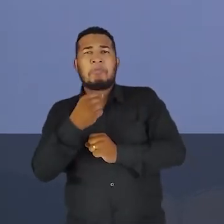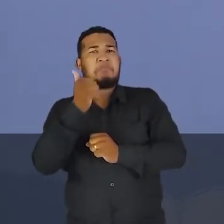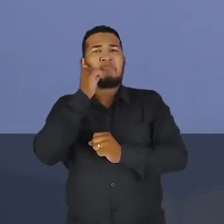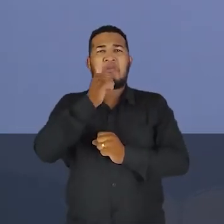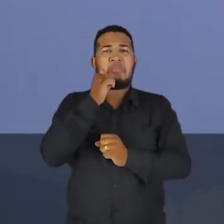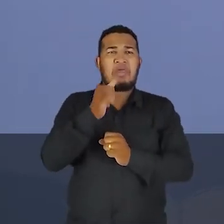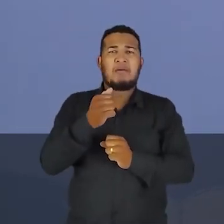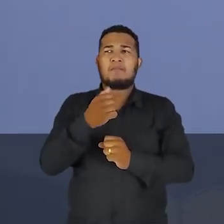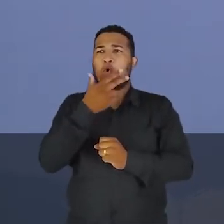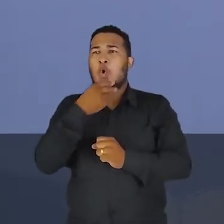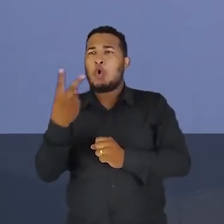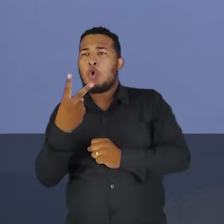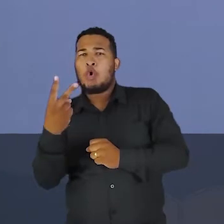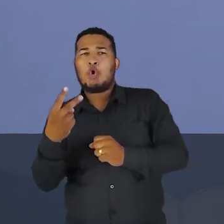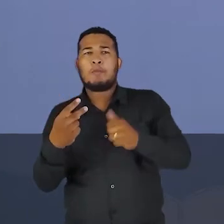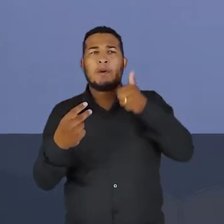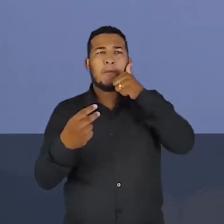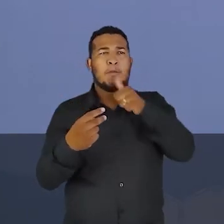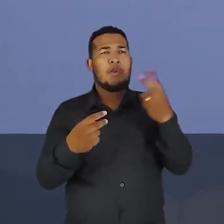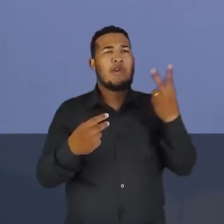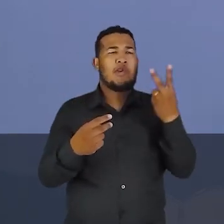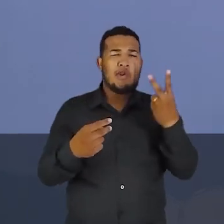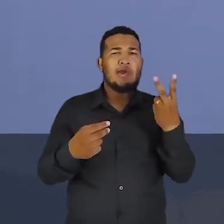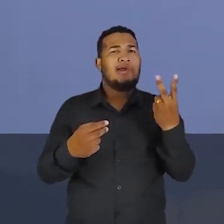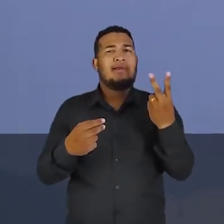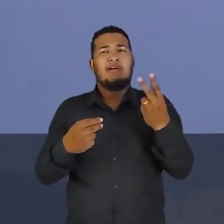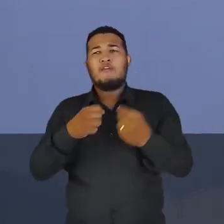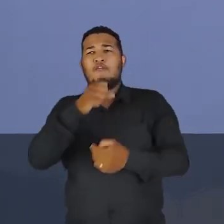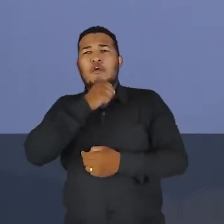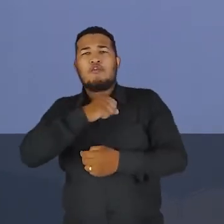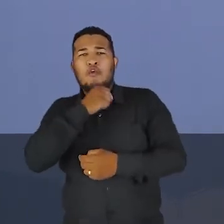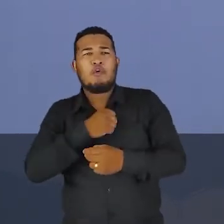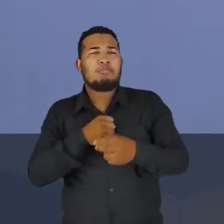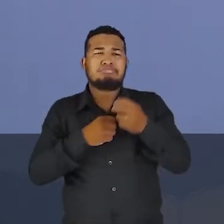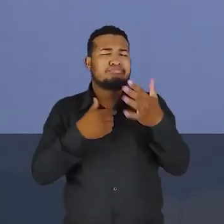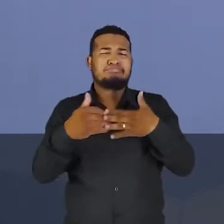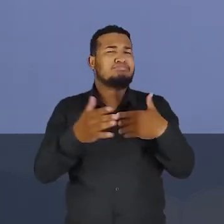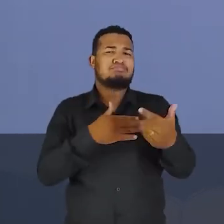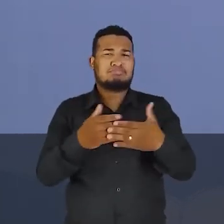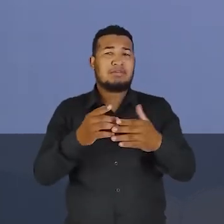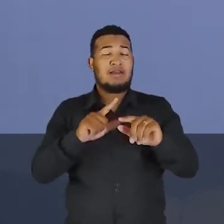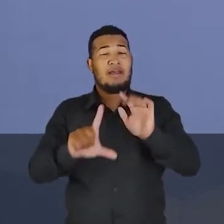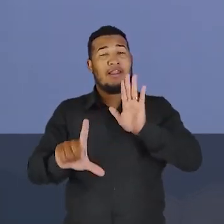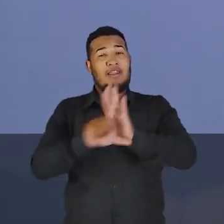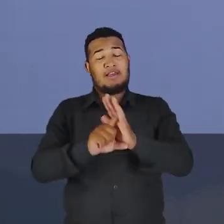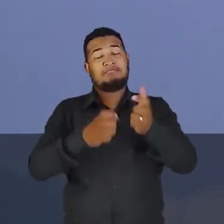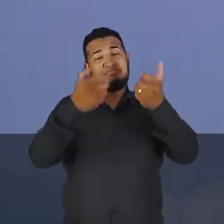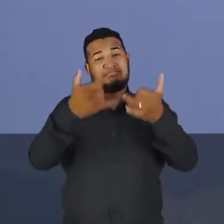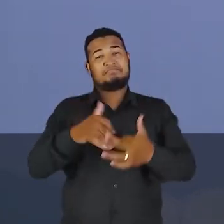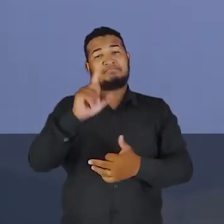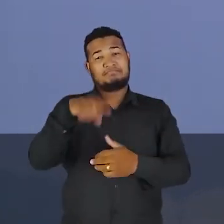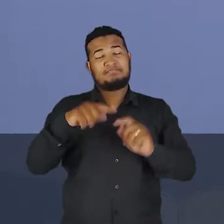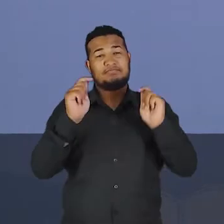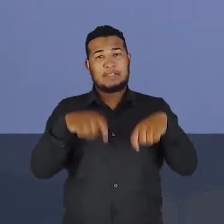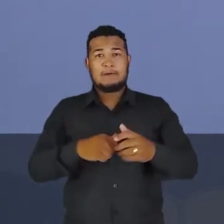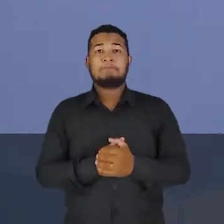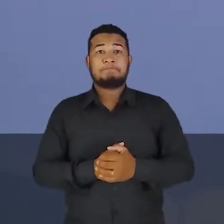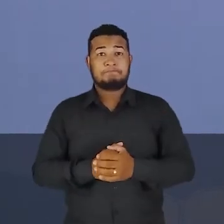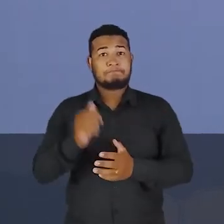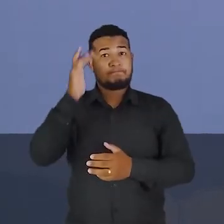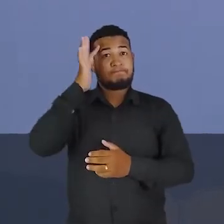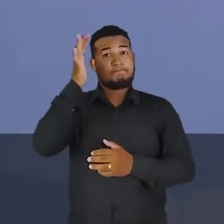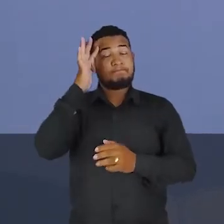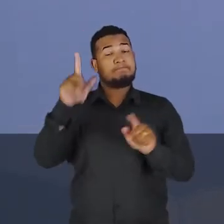duas mulheres, o avô ou a avó, ou aquele que a lei garante ser o seu tutor. Então vamos continuar essa reflexão